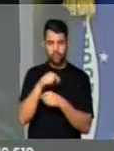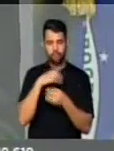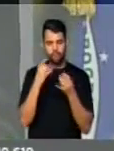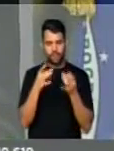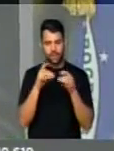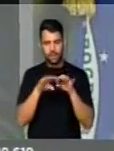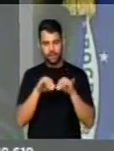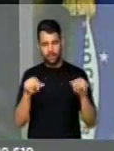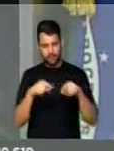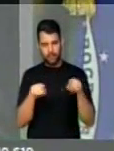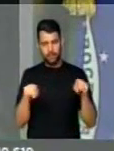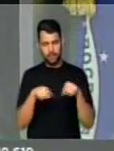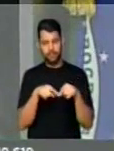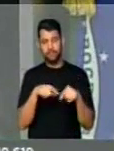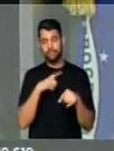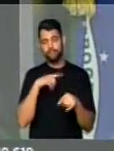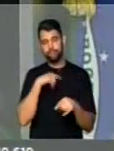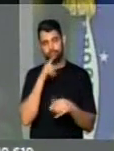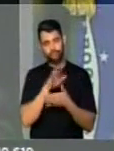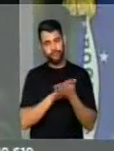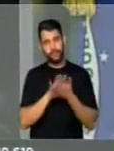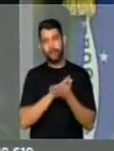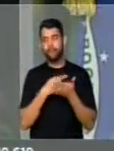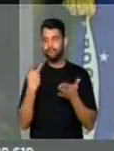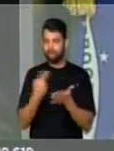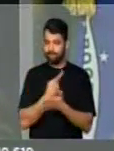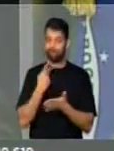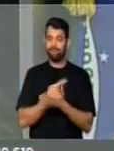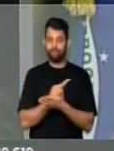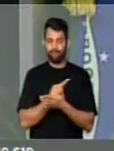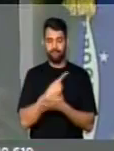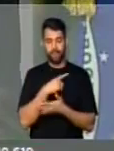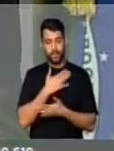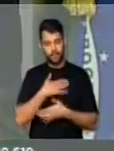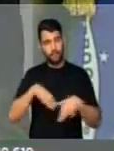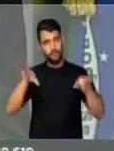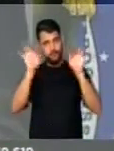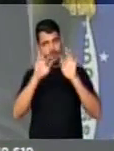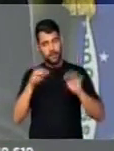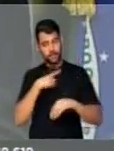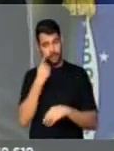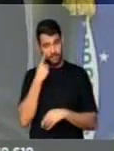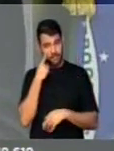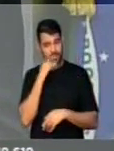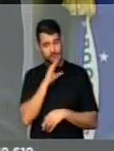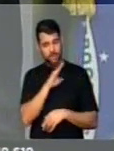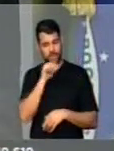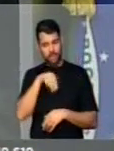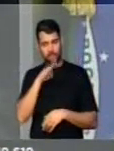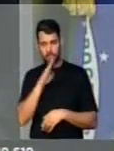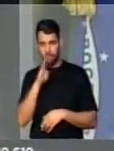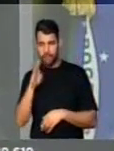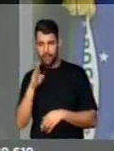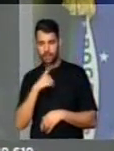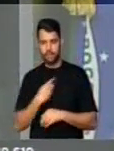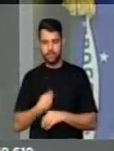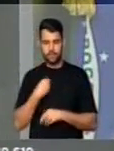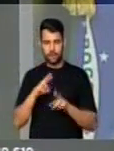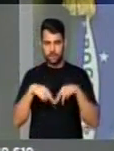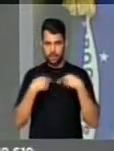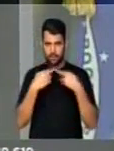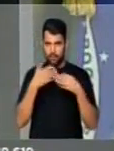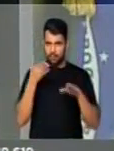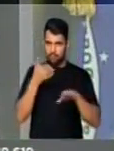a terra, sem dúvida, é algo que está errado. Fico feliz quando vejo a CNBB, que esteve na nossa